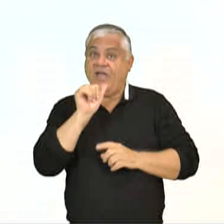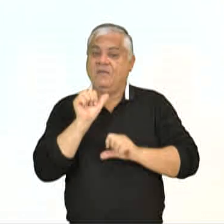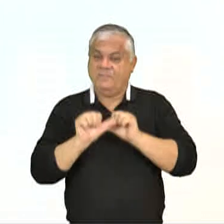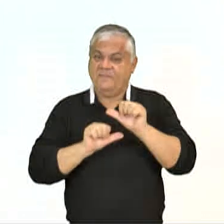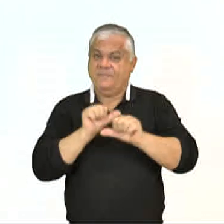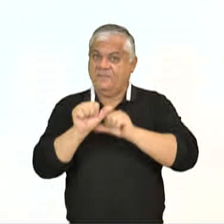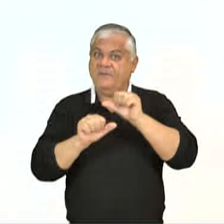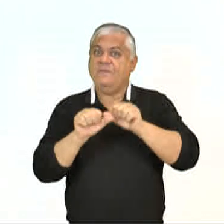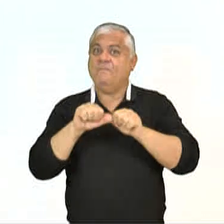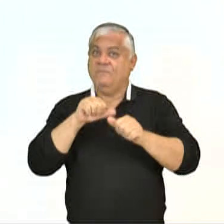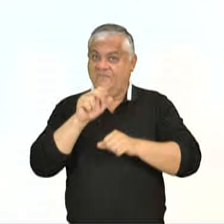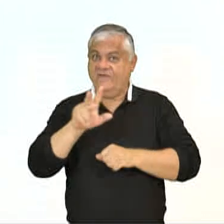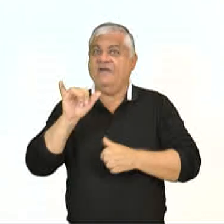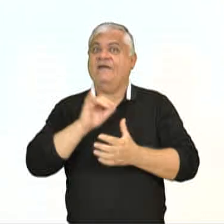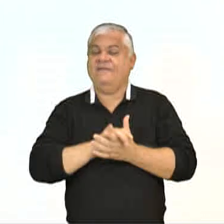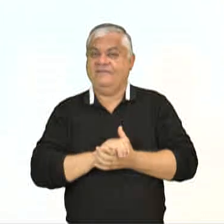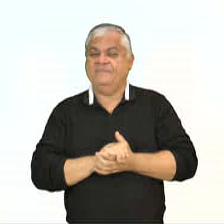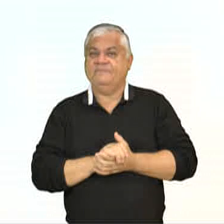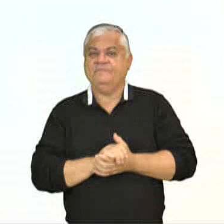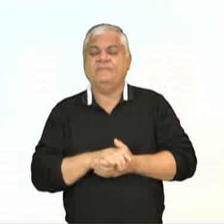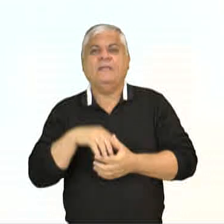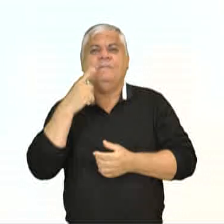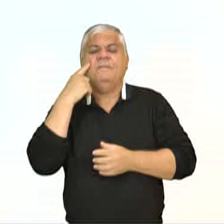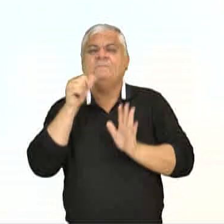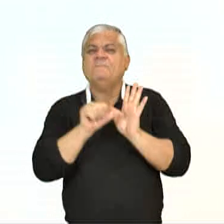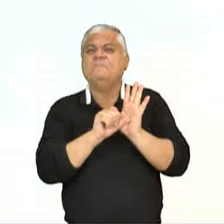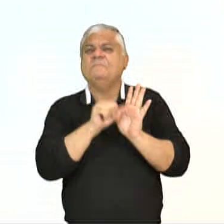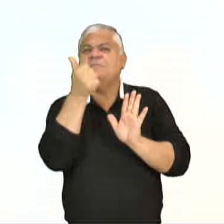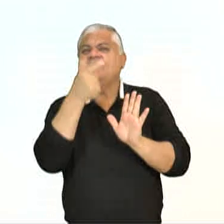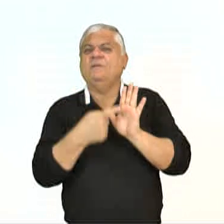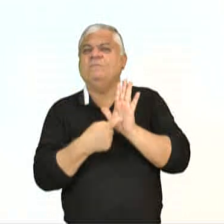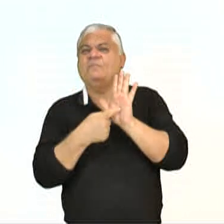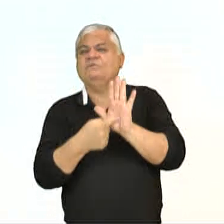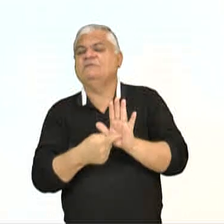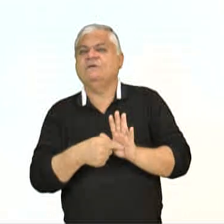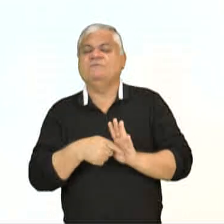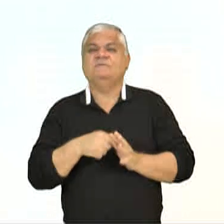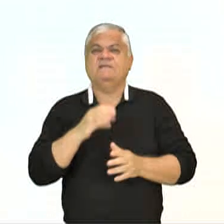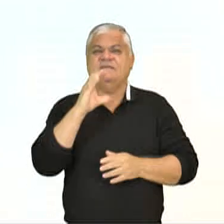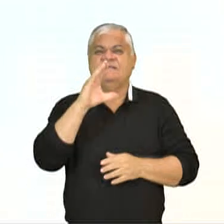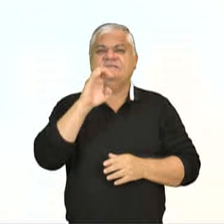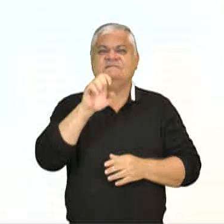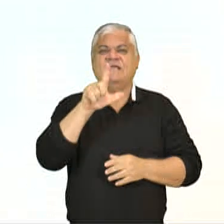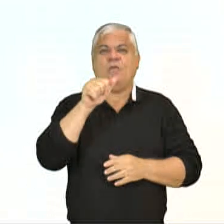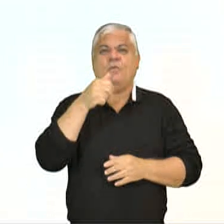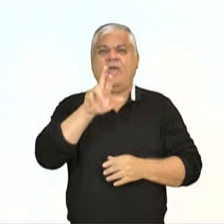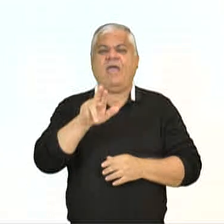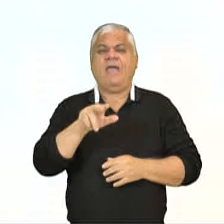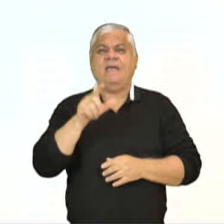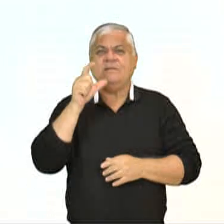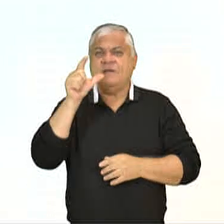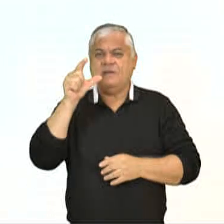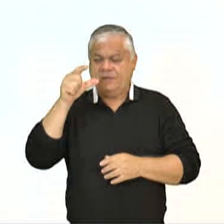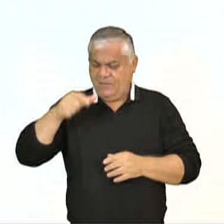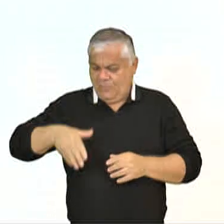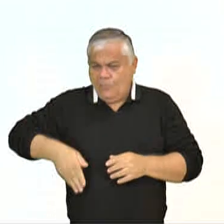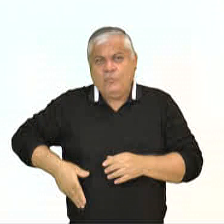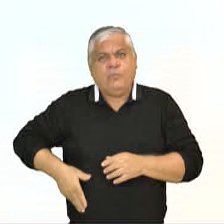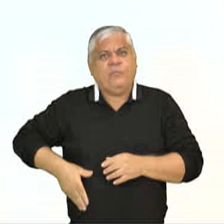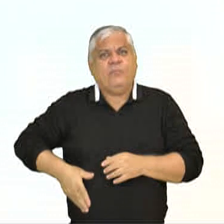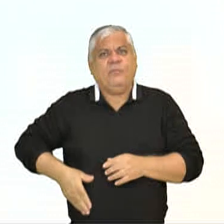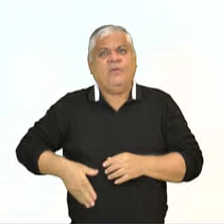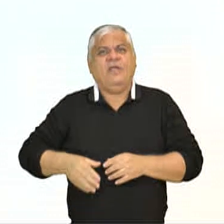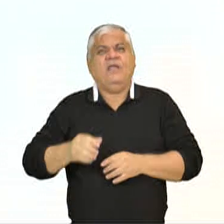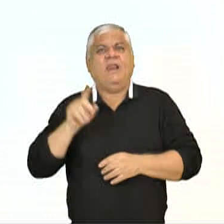mais. Imagine só que a primeira demonstração de um aparelho portátil de comunicação à distância foi feita